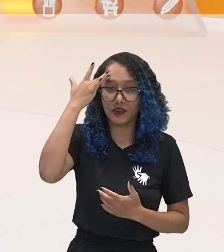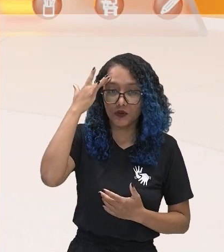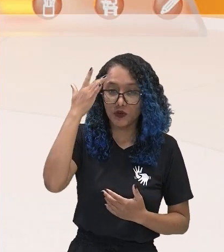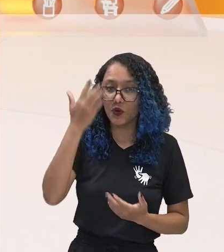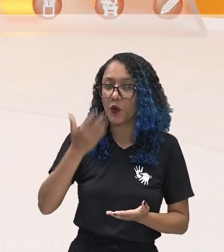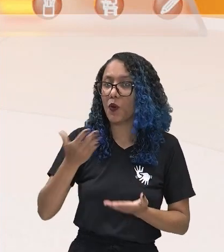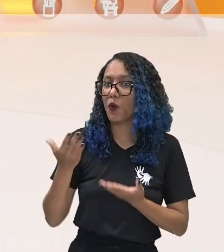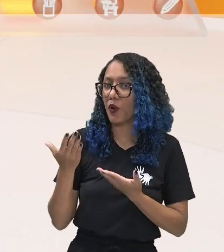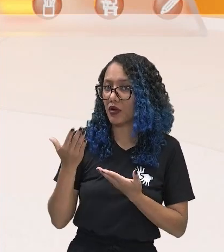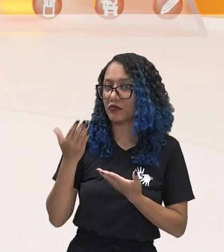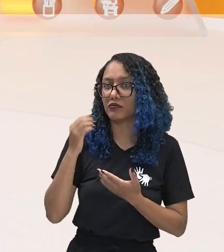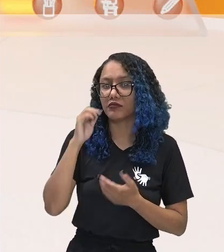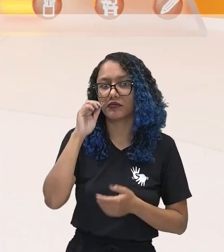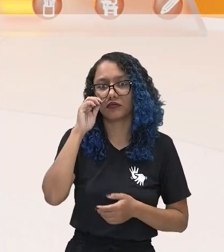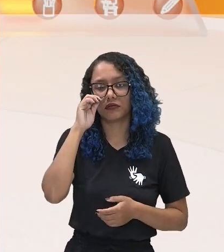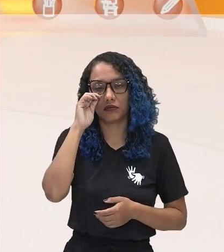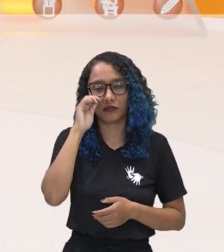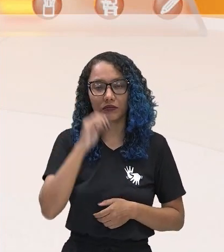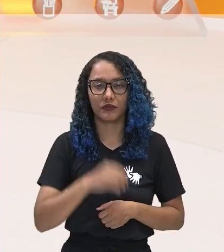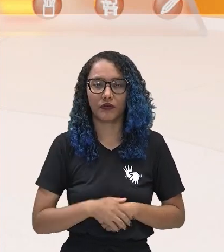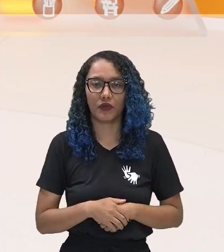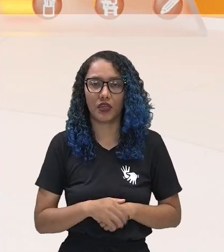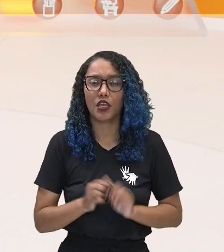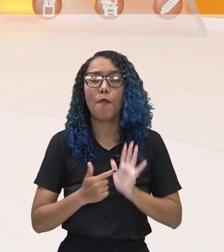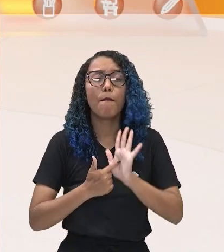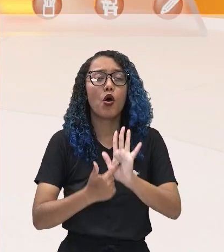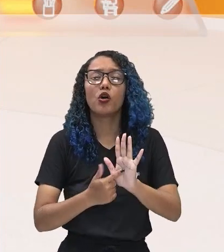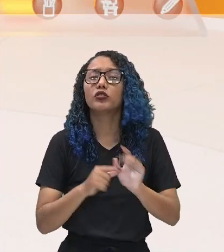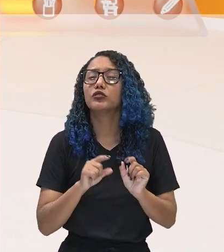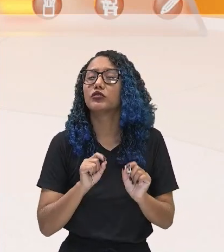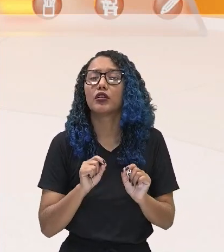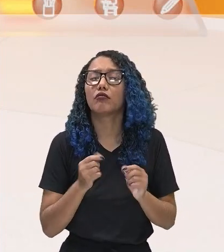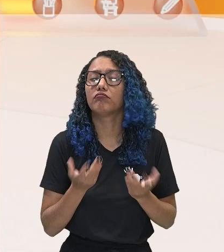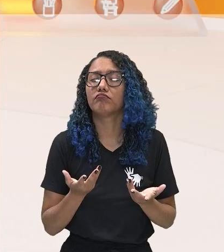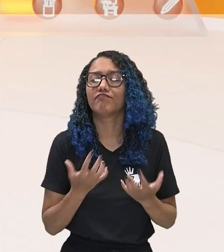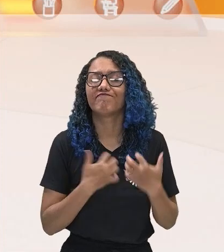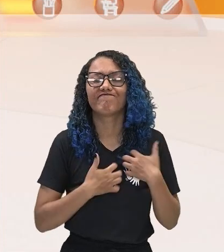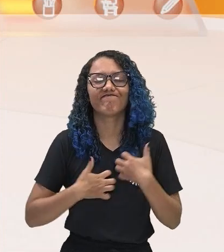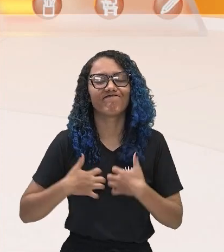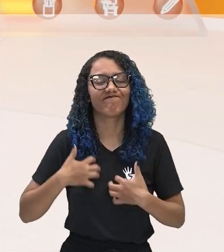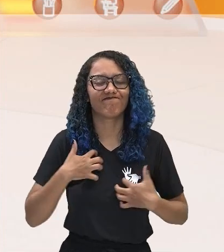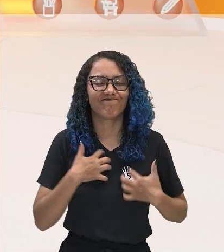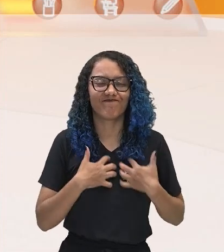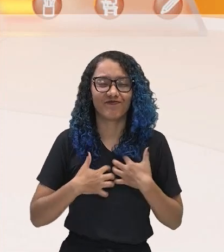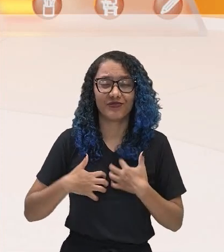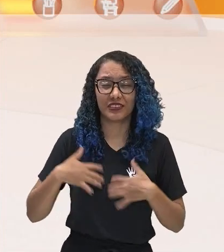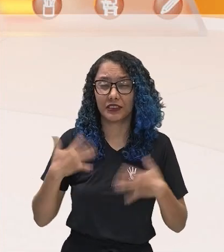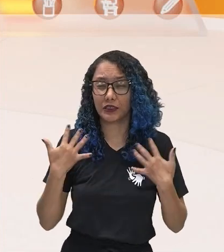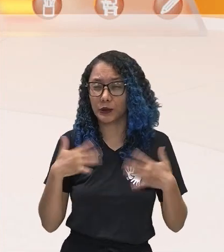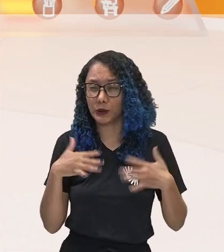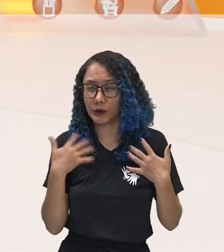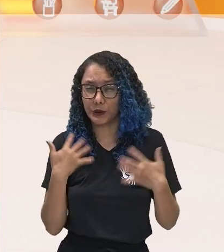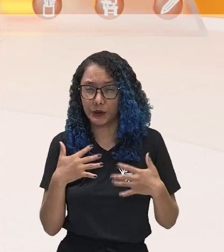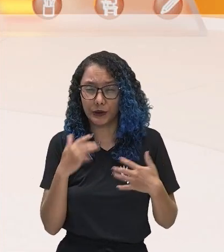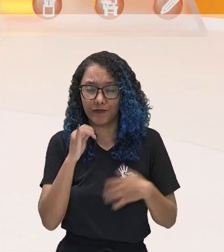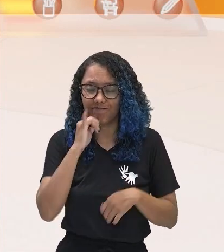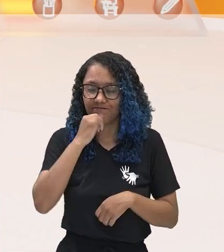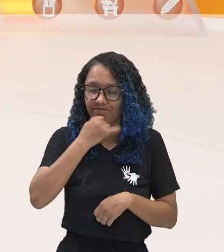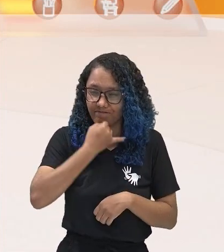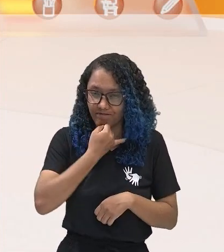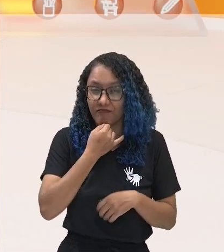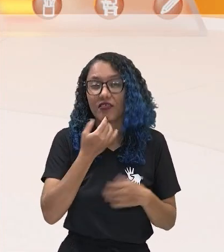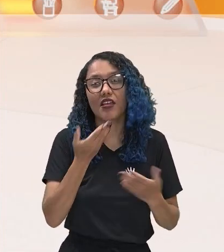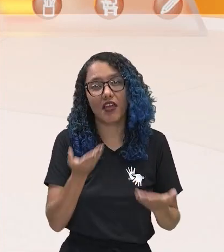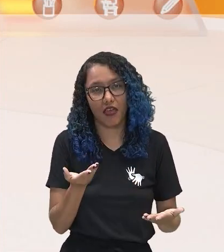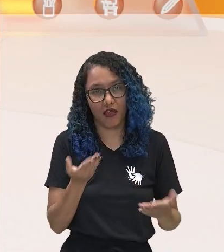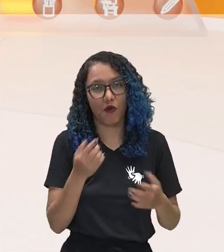de um ser andrógeno, que demonstra o quê? A sua angústia, o seu desespero. É essa a ideia. E nós